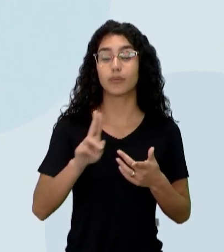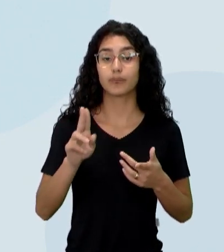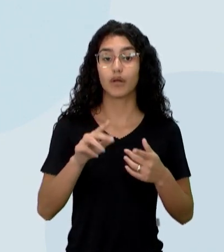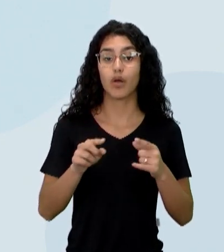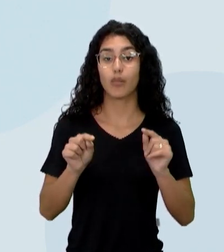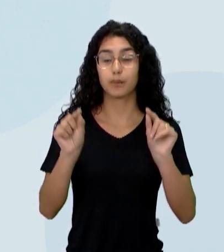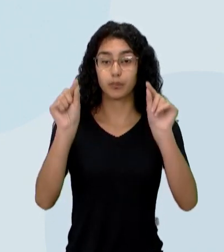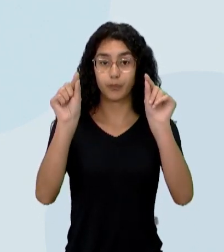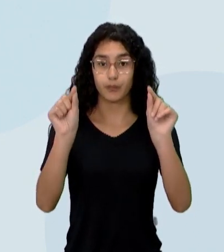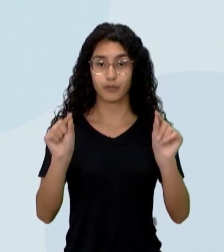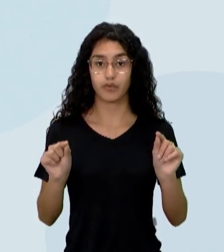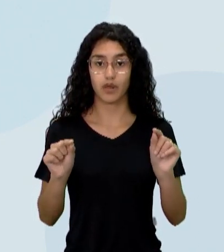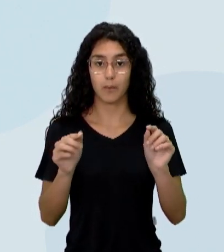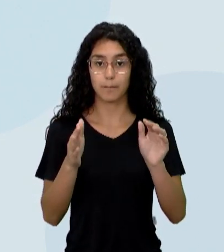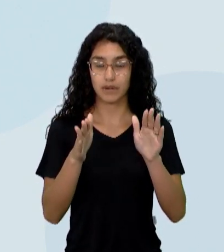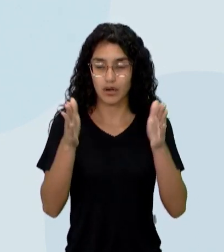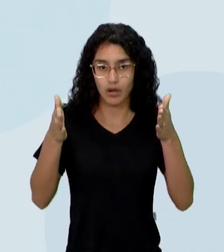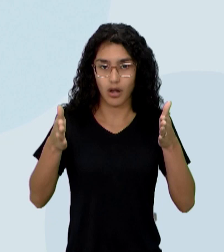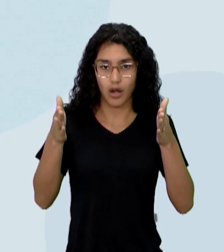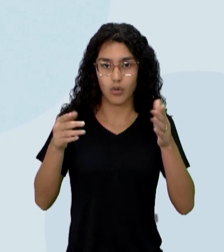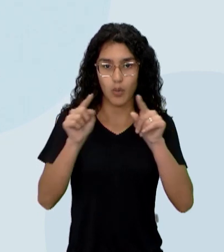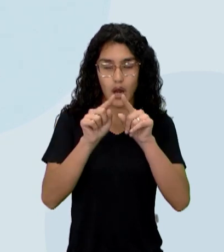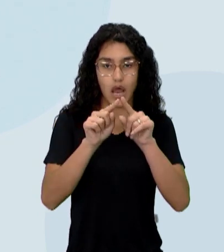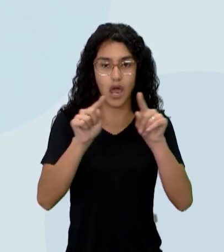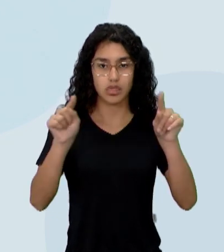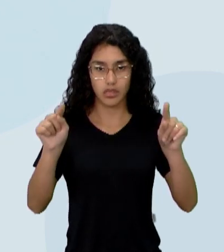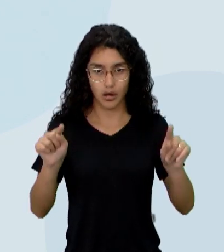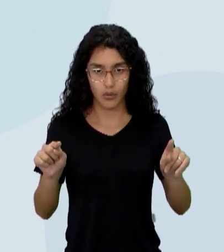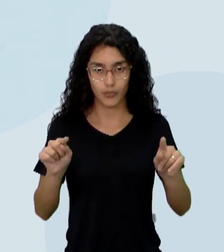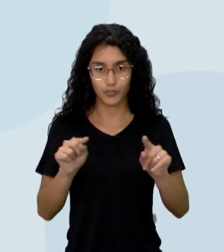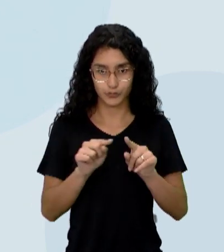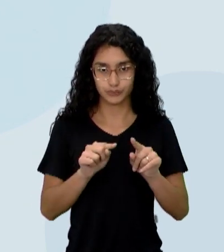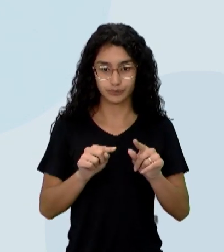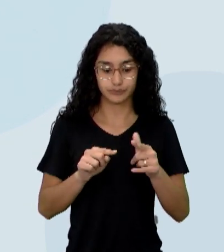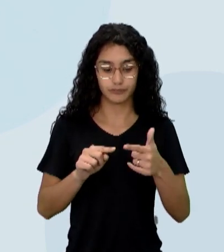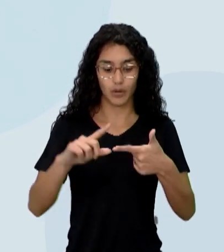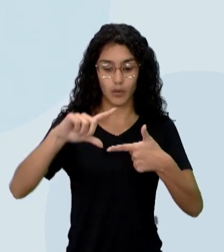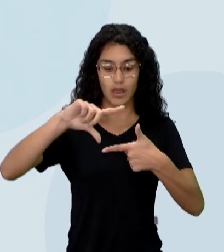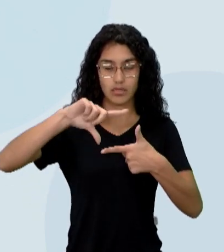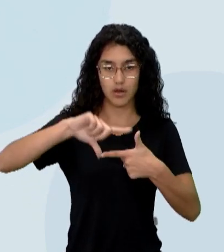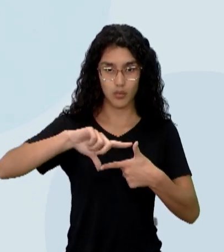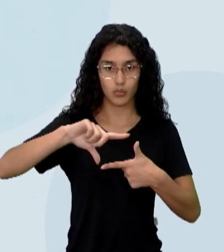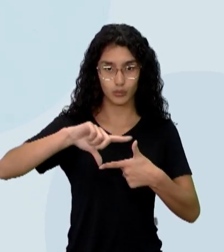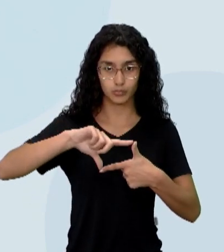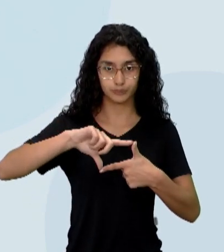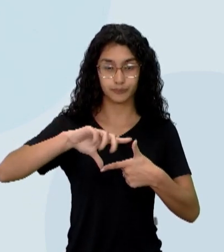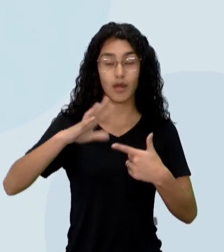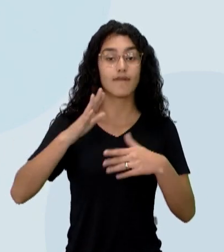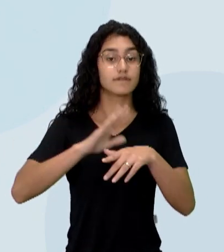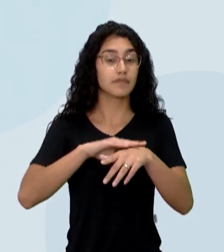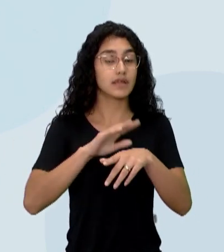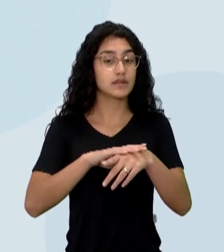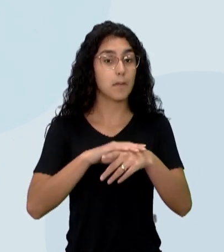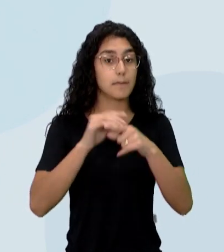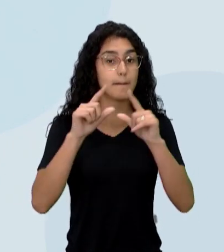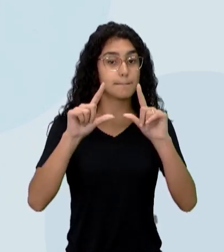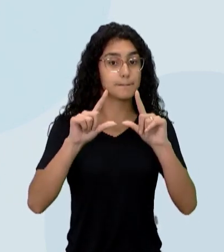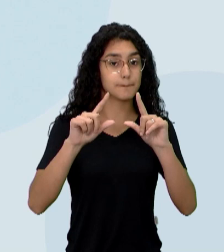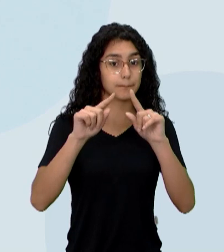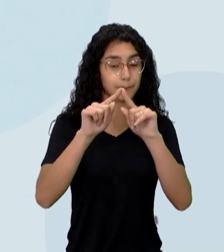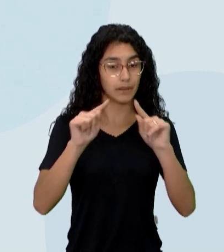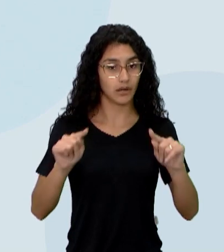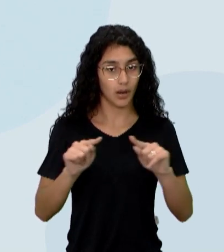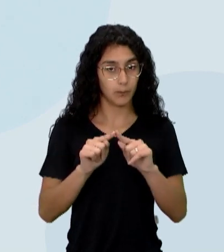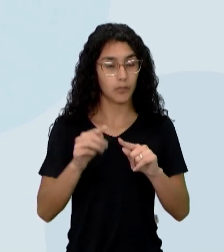lados são retangulares, né? Não são triangulares, tá? Para eu formar uma pirâmide, eu precisaria que esses lados da